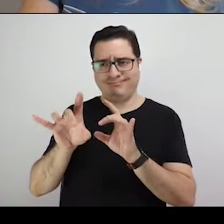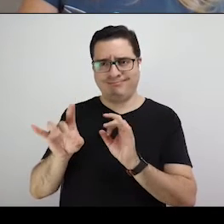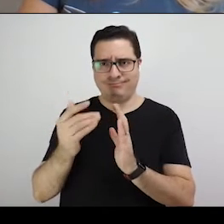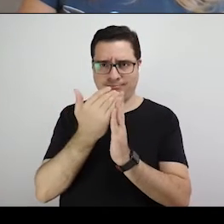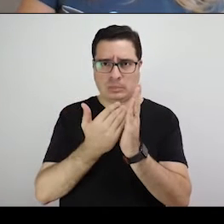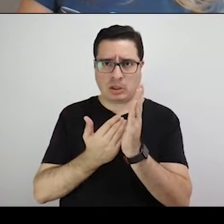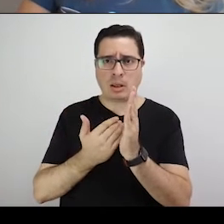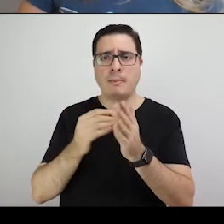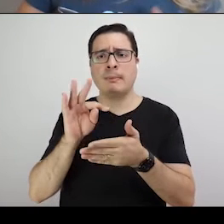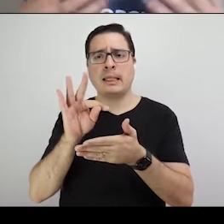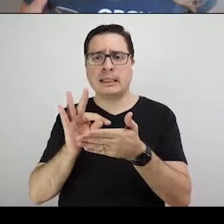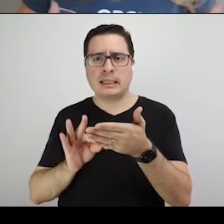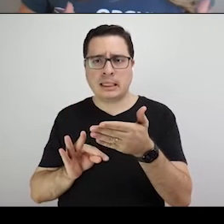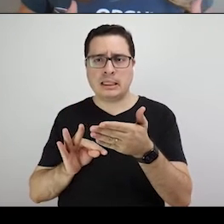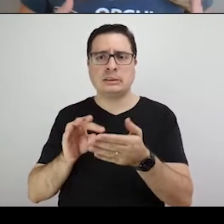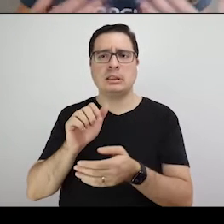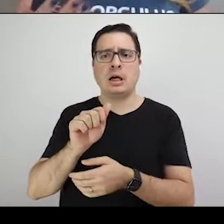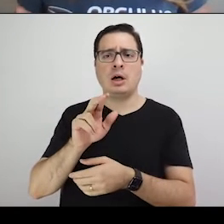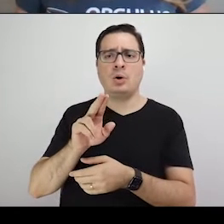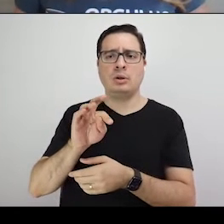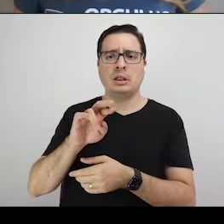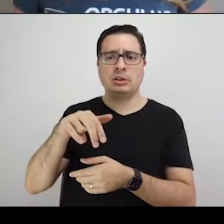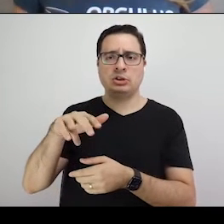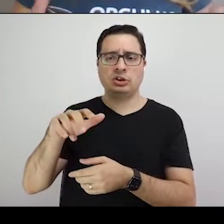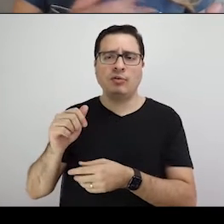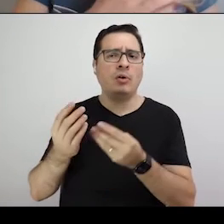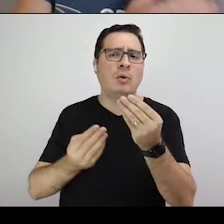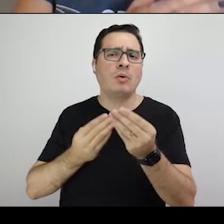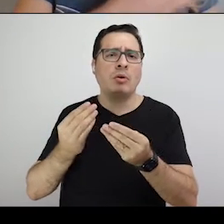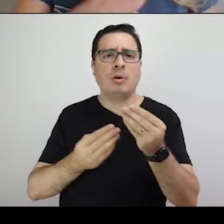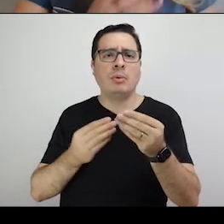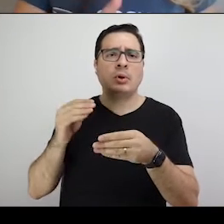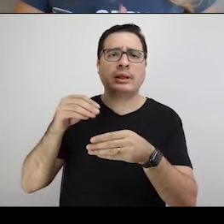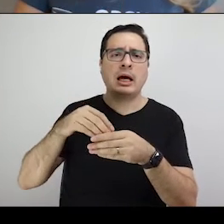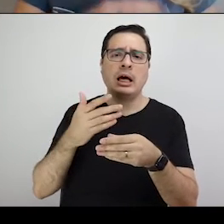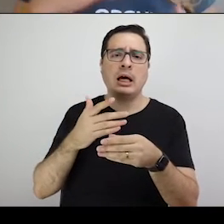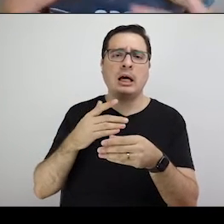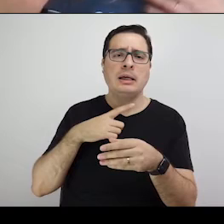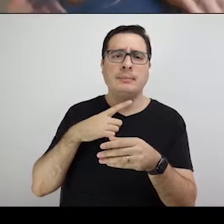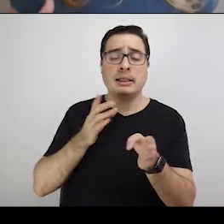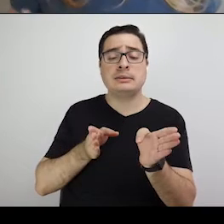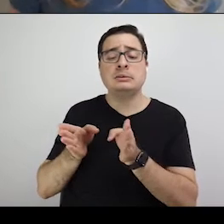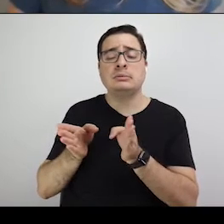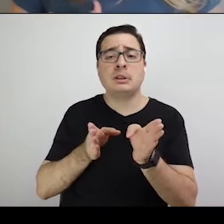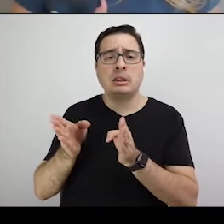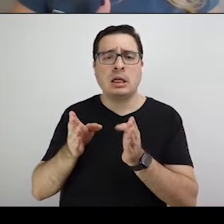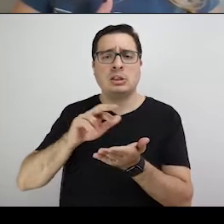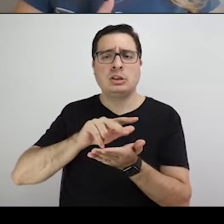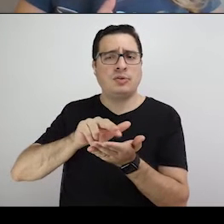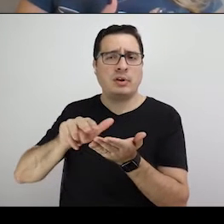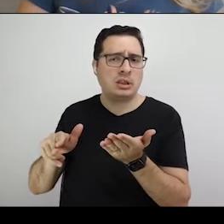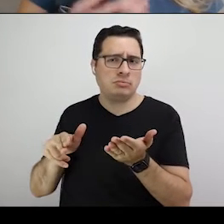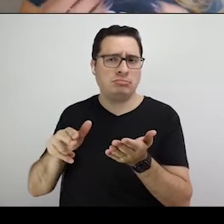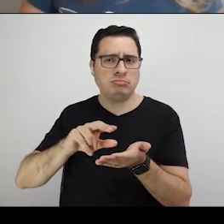textos alternativos, né, que definem como implementar textos alternativos com acessibilidade em diferentes